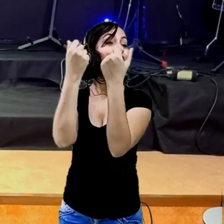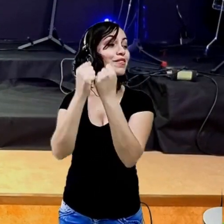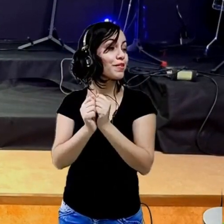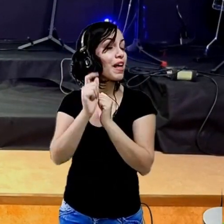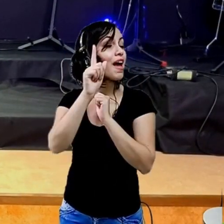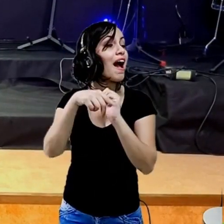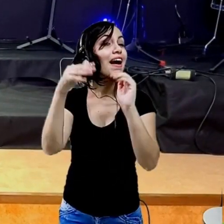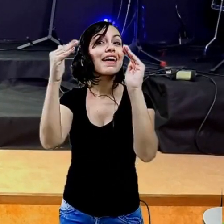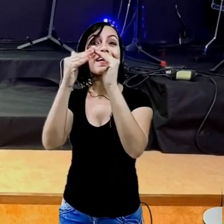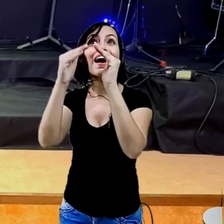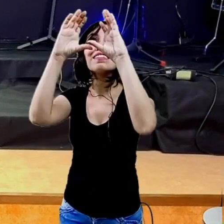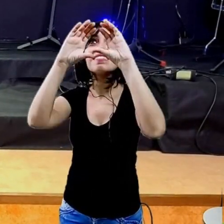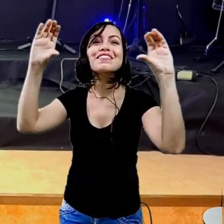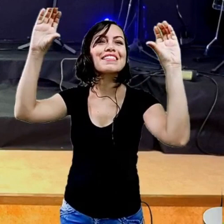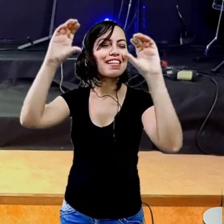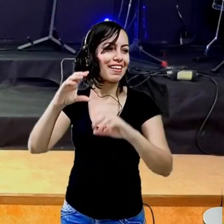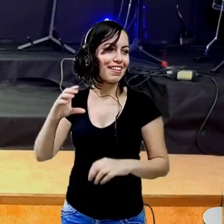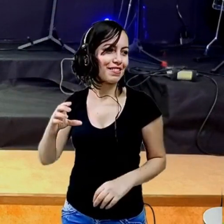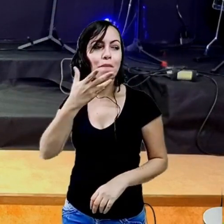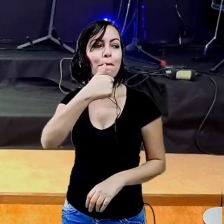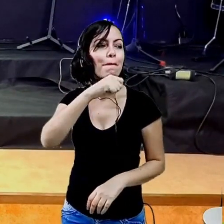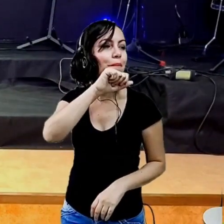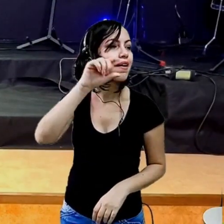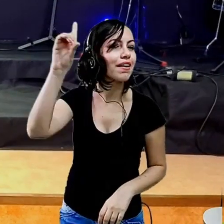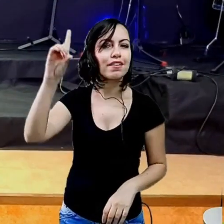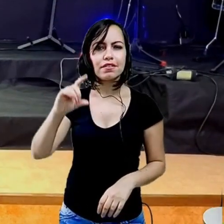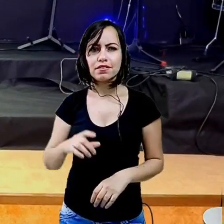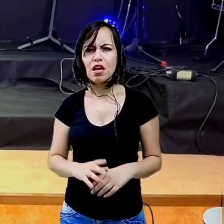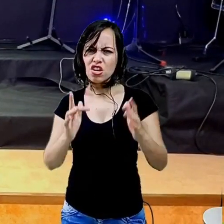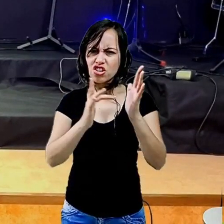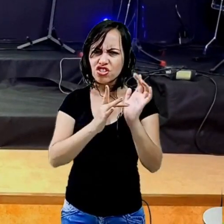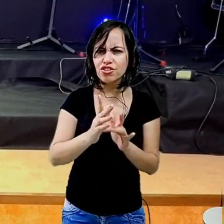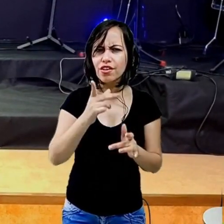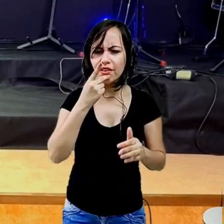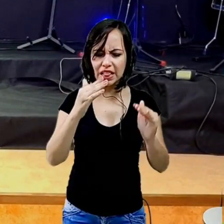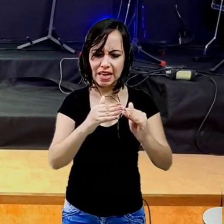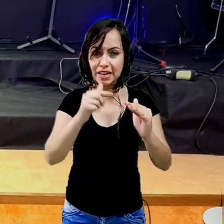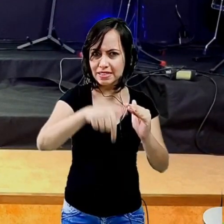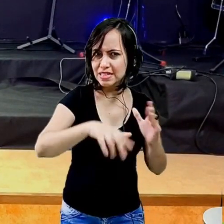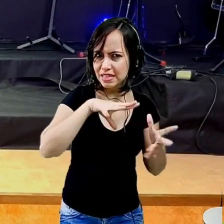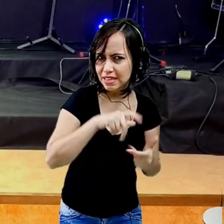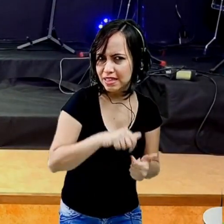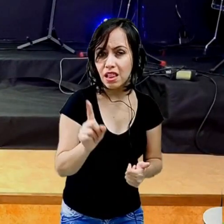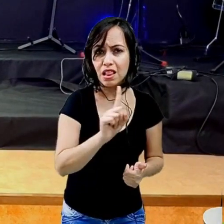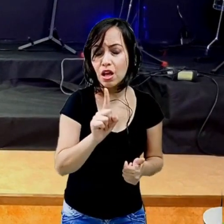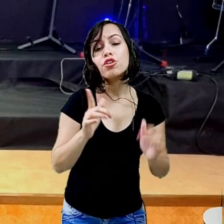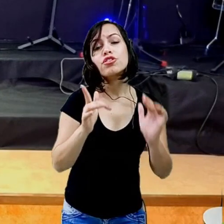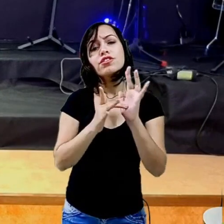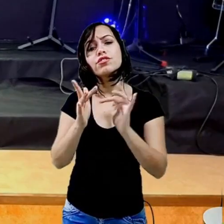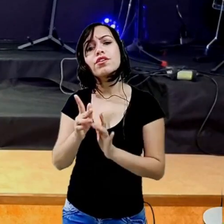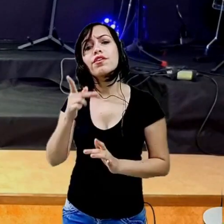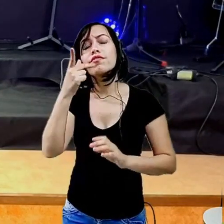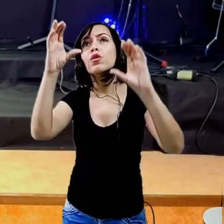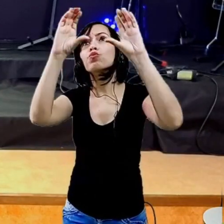casa eterna. E Jesus não estava falando de uma casa terrena, mas Jesus estava falando da casa eterna,